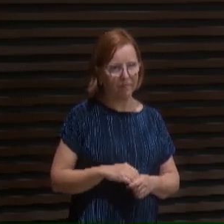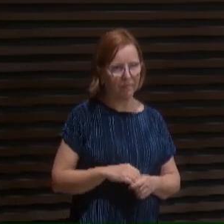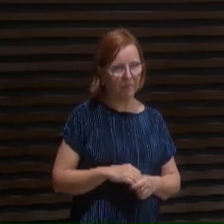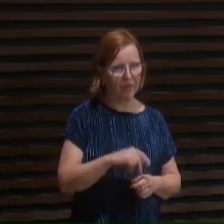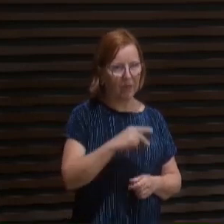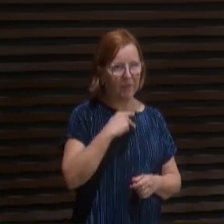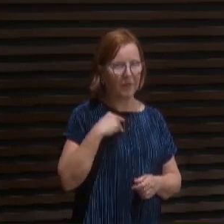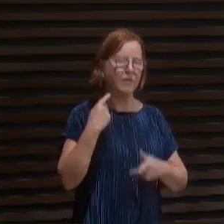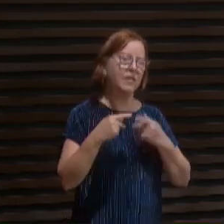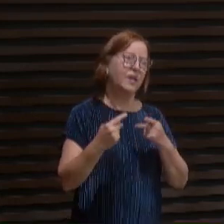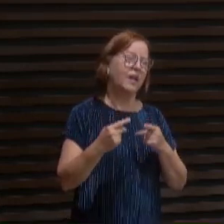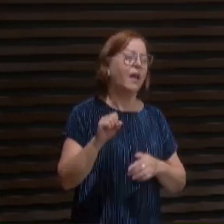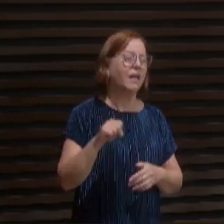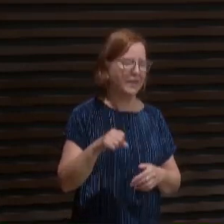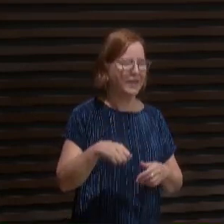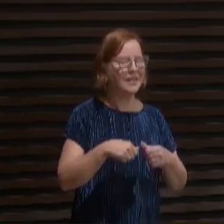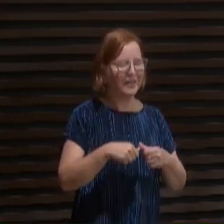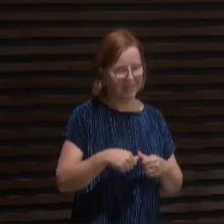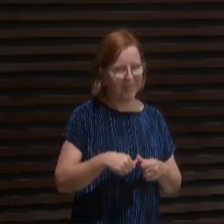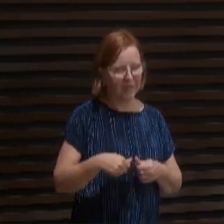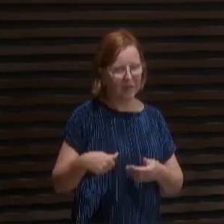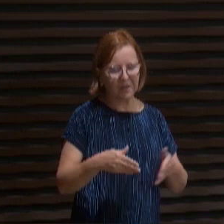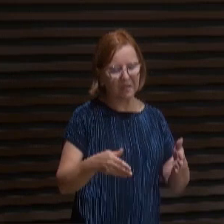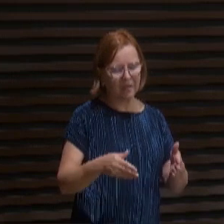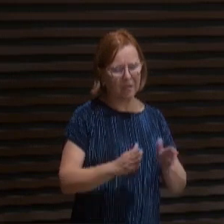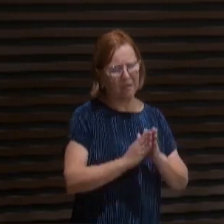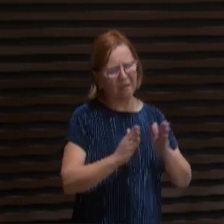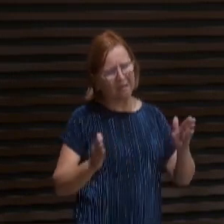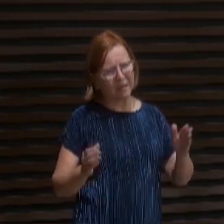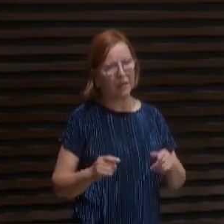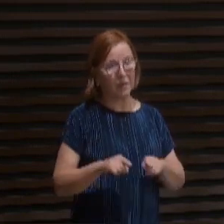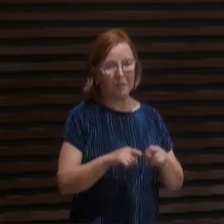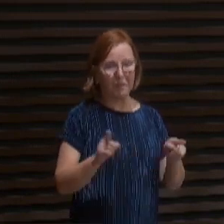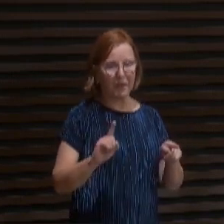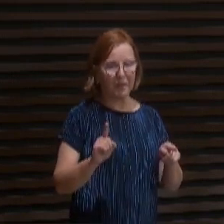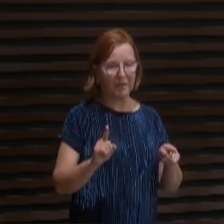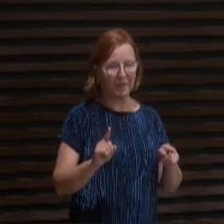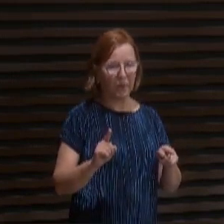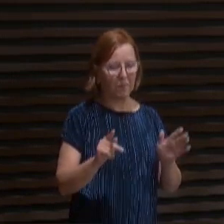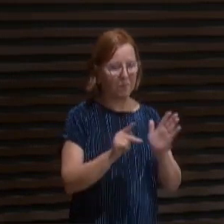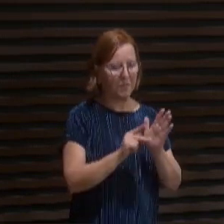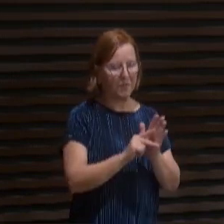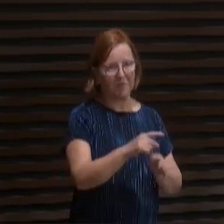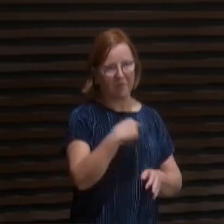Pastores disseram, sim, eles estiveram no caminho por longo tempo, mas eles não eram dos nossos.